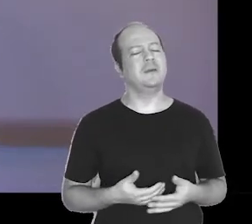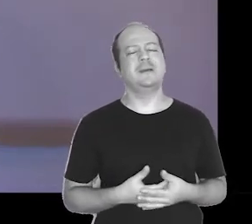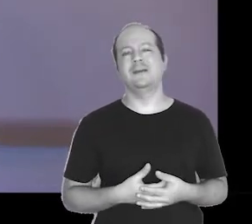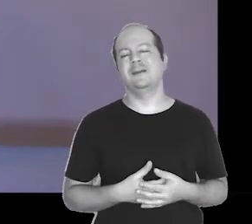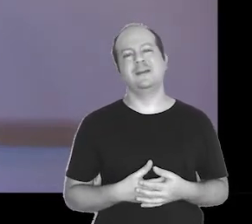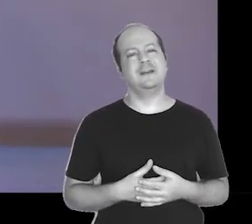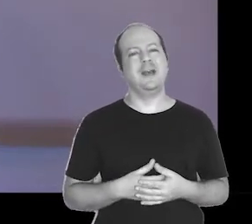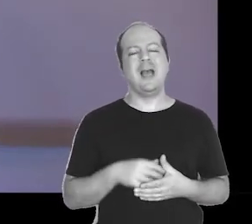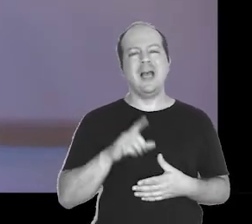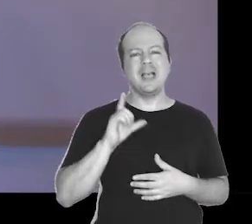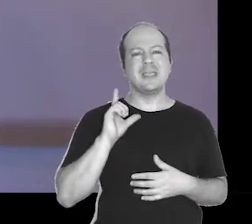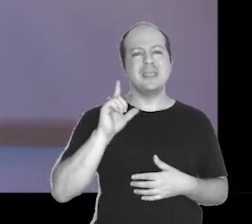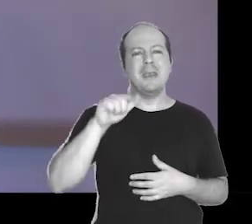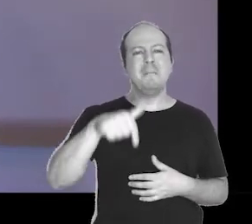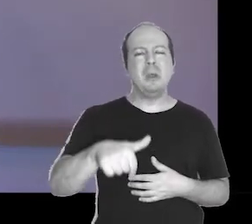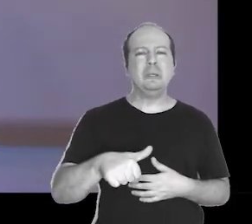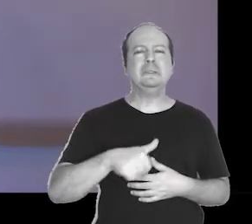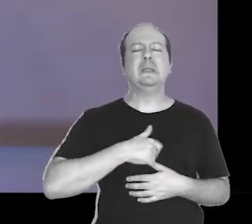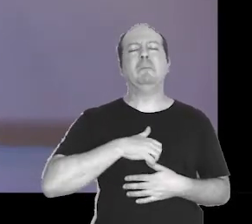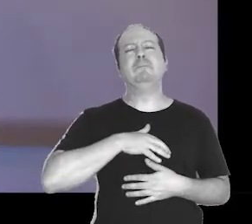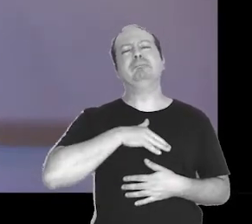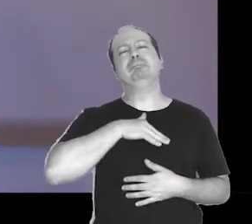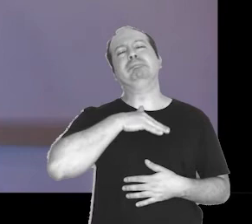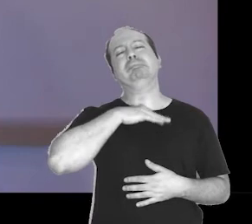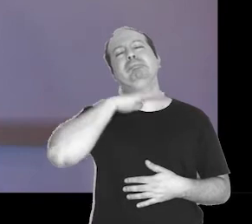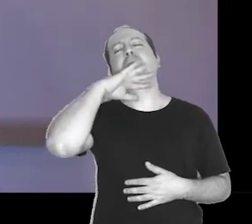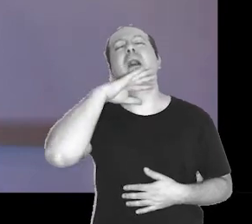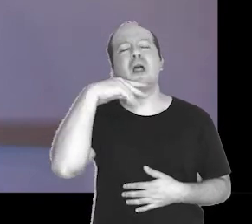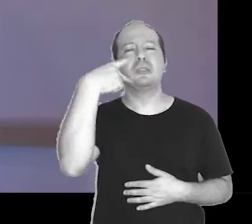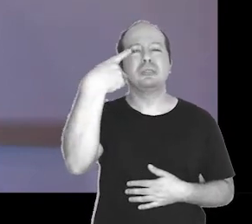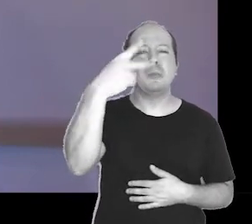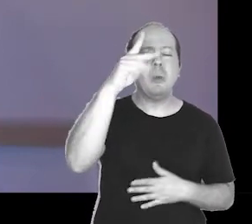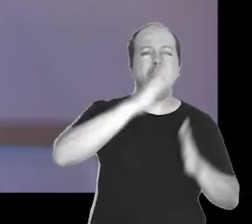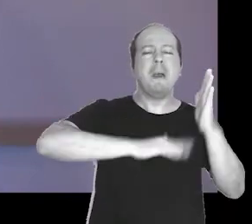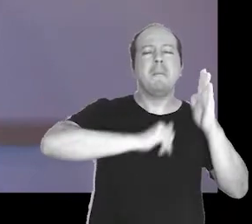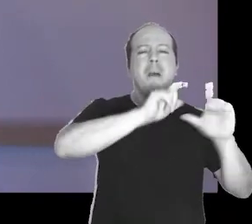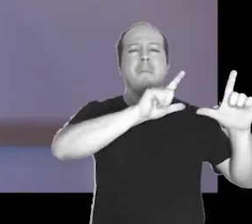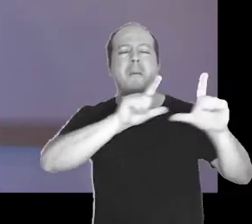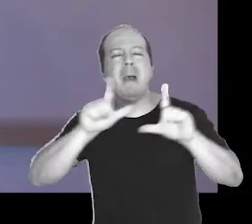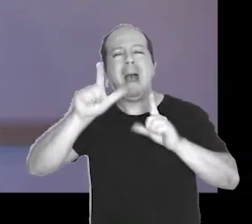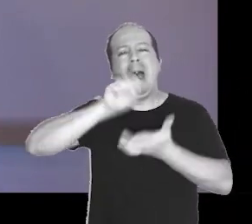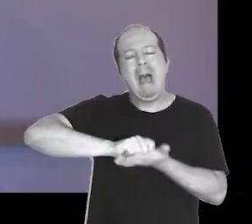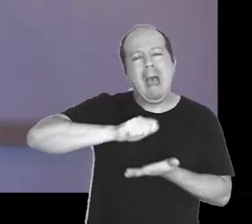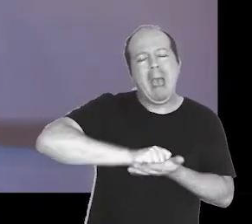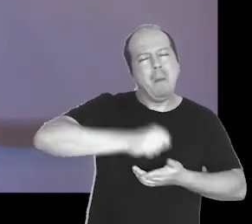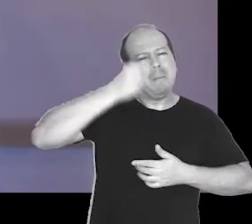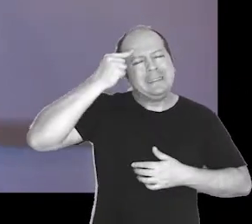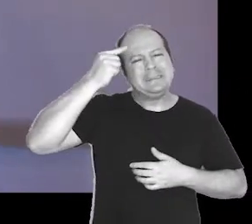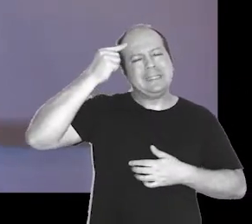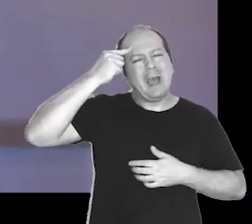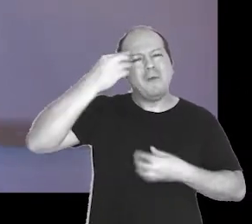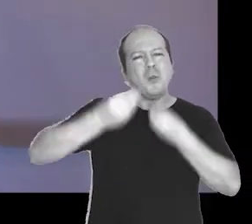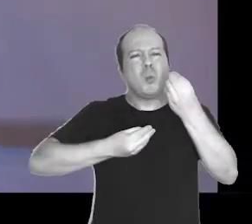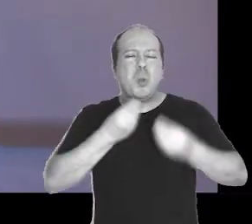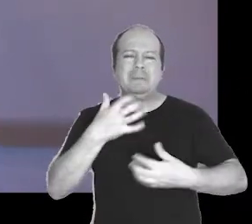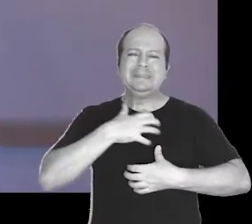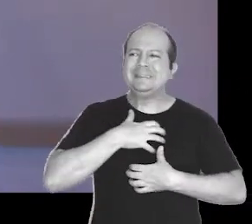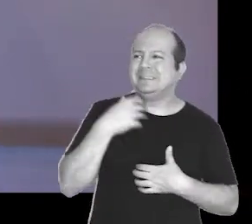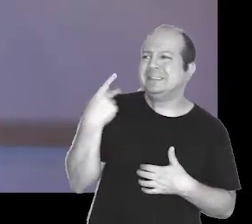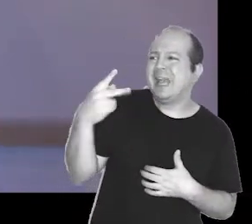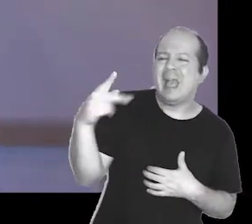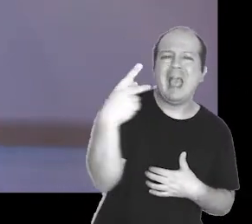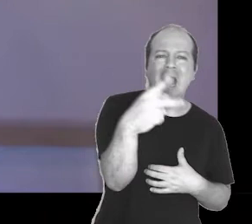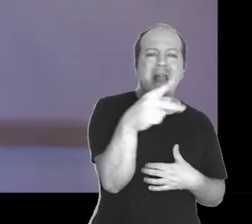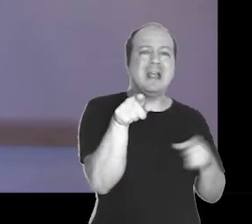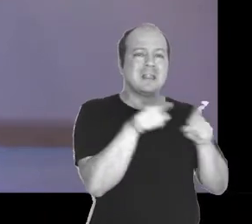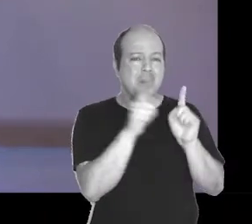Depois de esforços exaustivos para exprimir numa obra tudo o que você pensava e sentia em relação a ela e ao